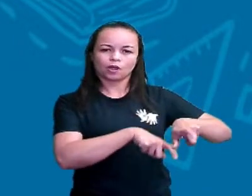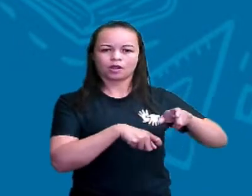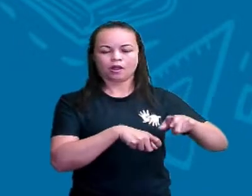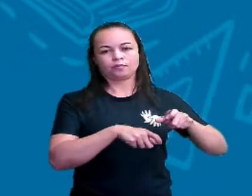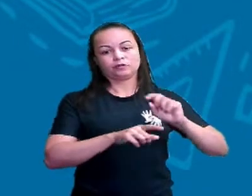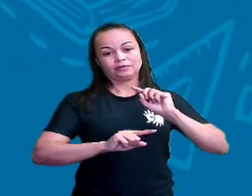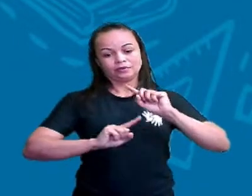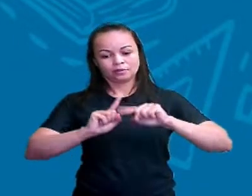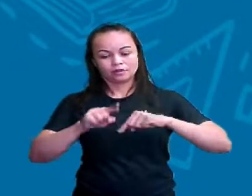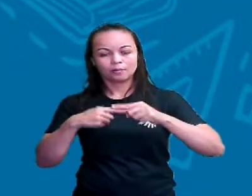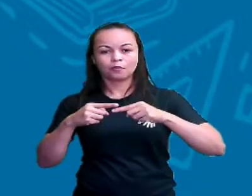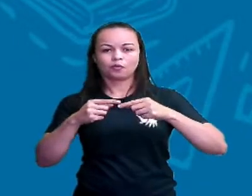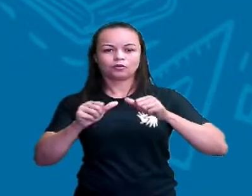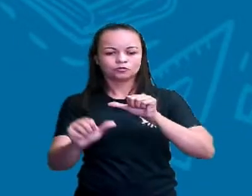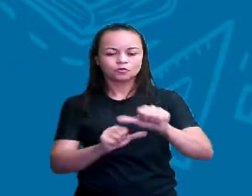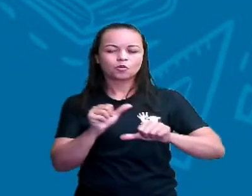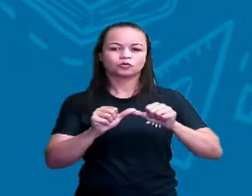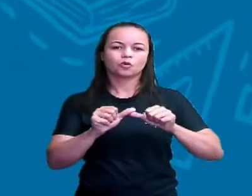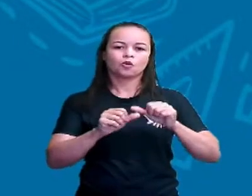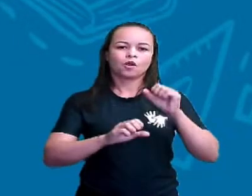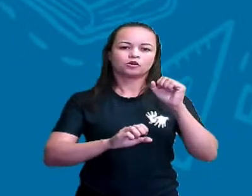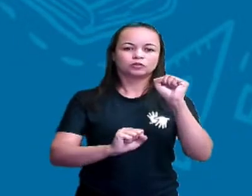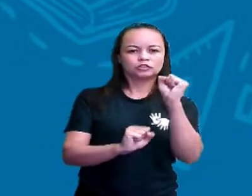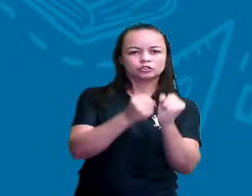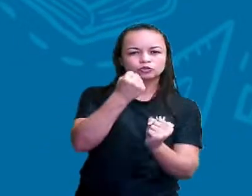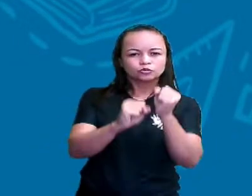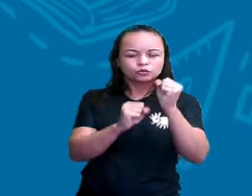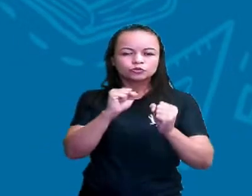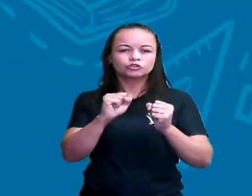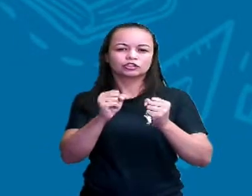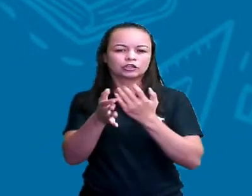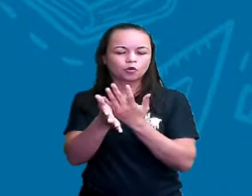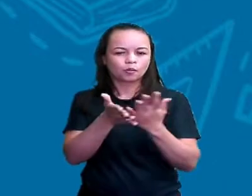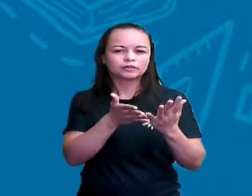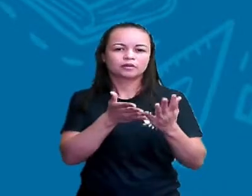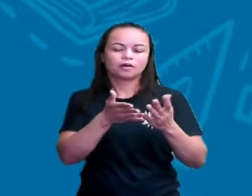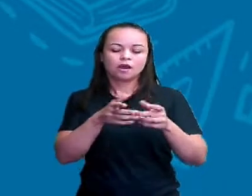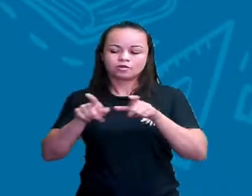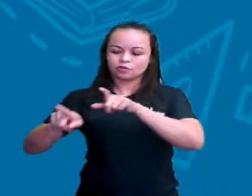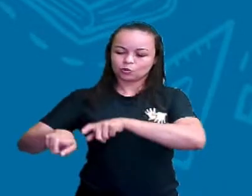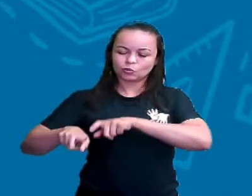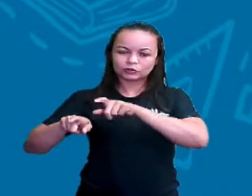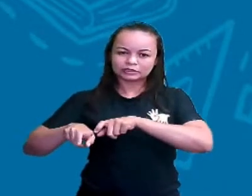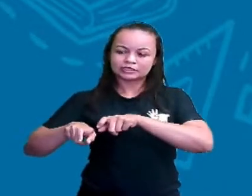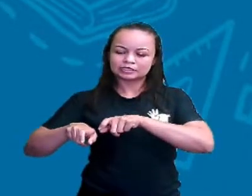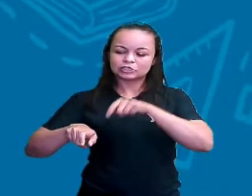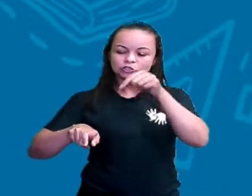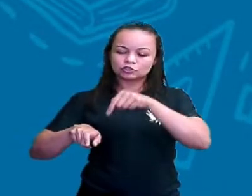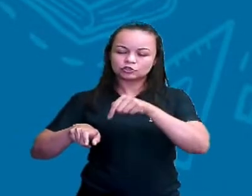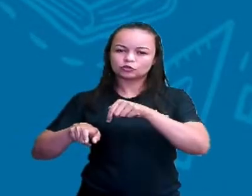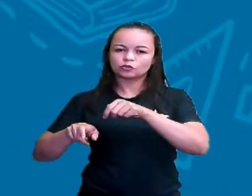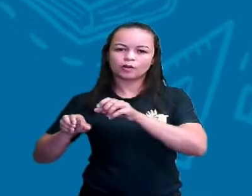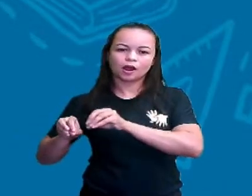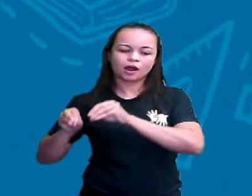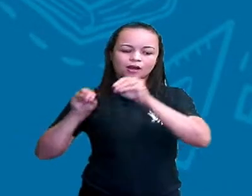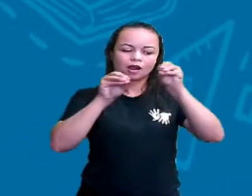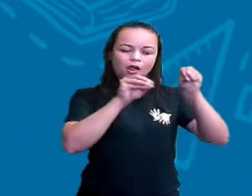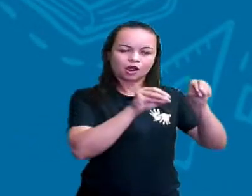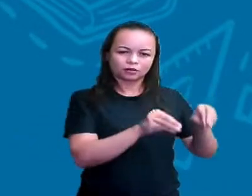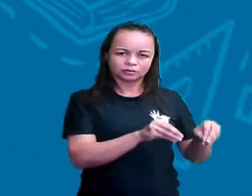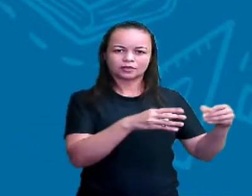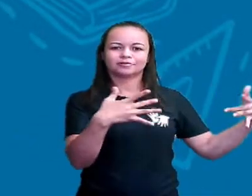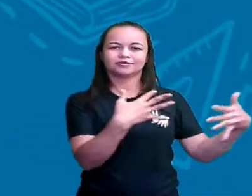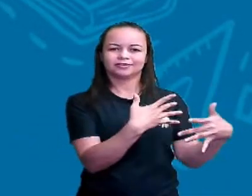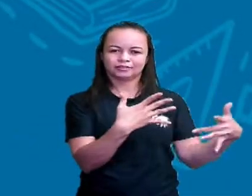de industrialização, desenvolvimento, as pessoas precisaram migrar, né, sair do campo para morar